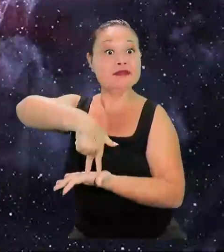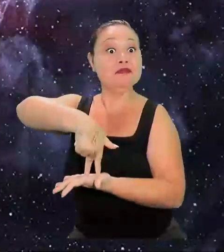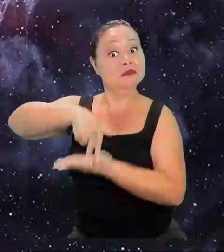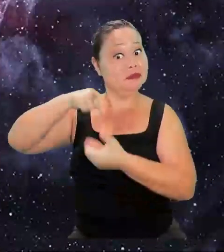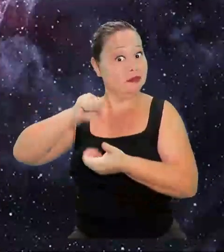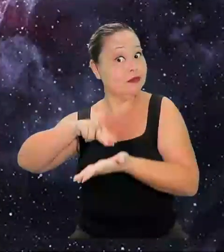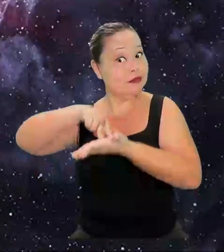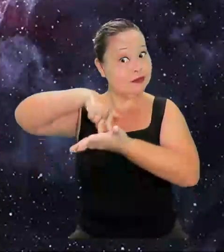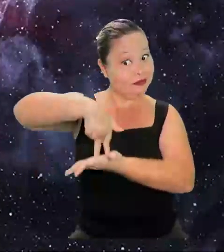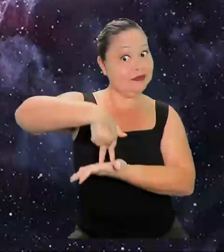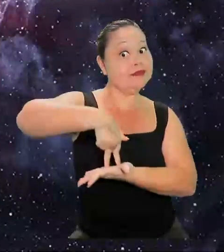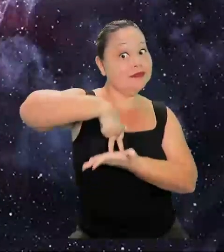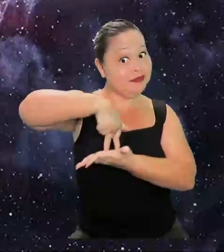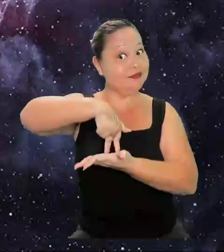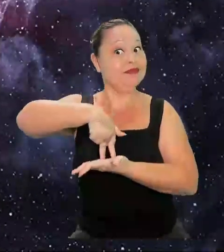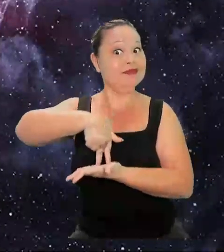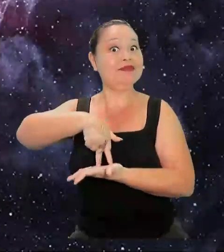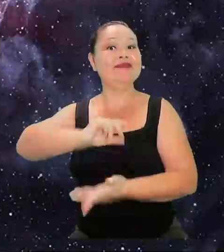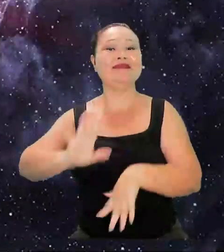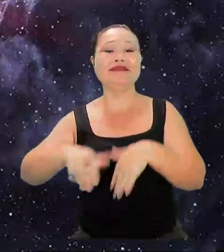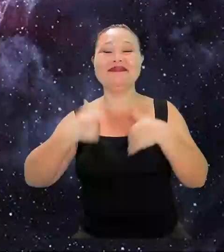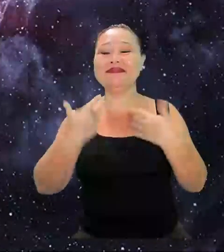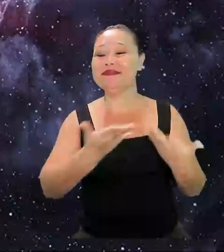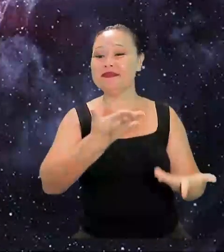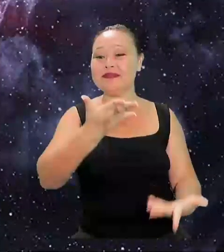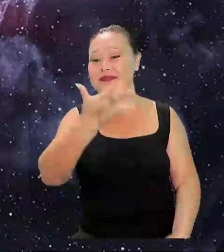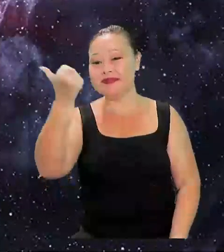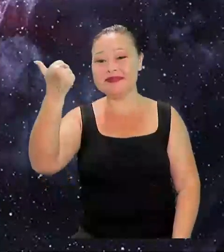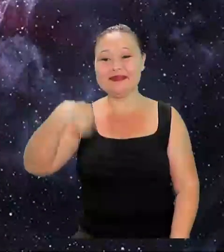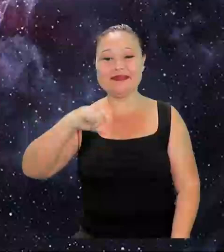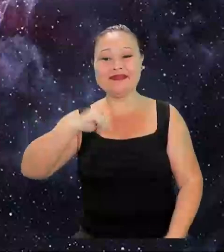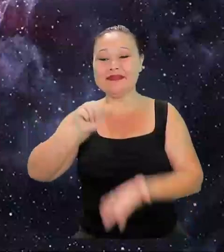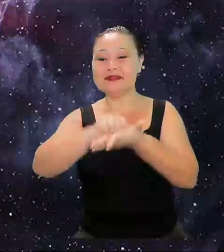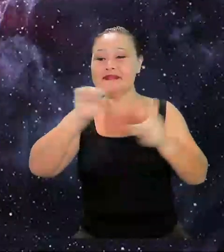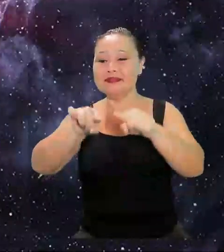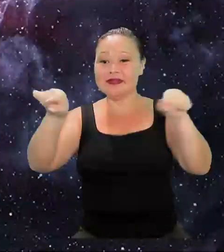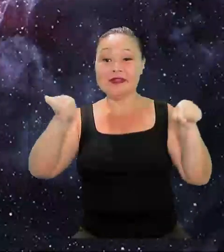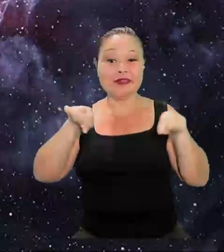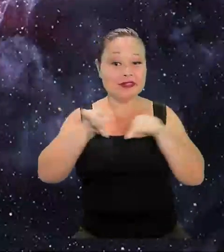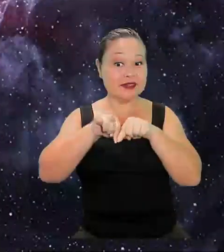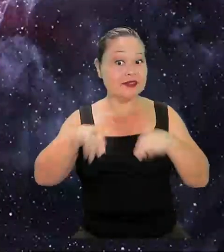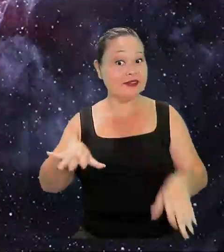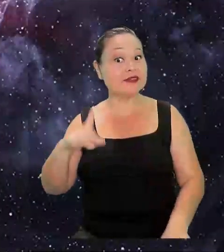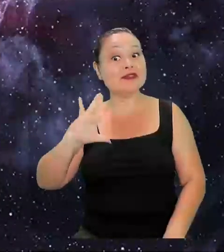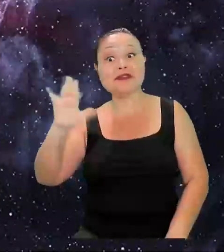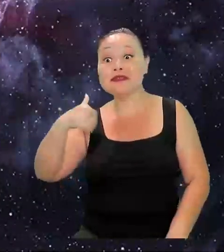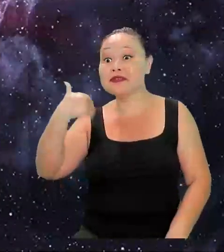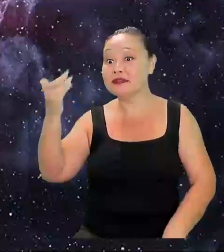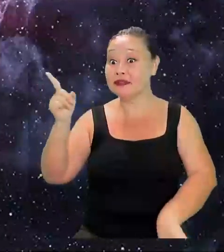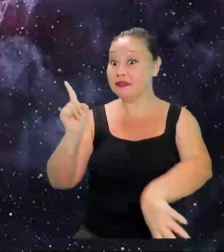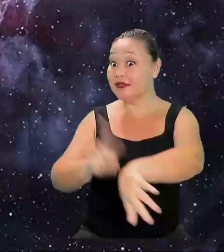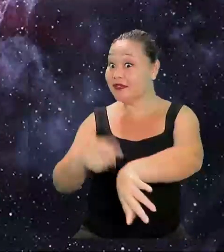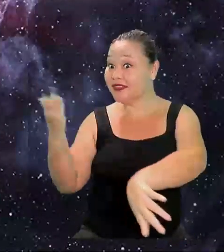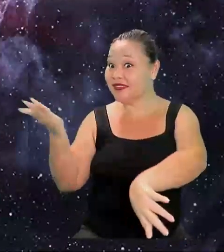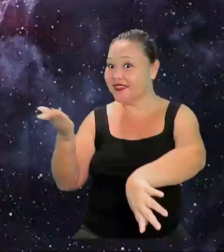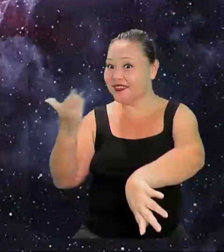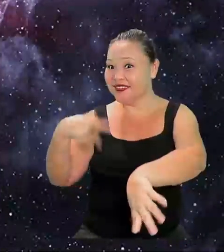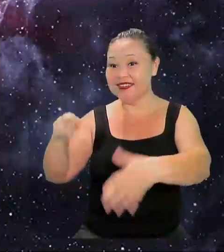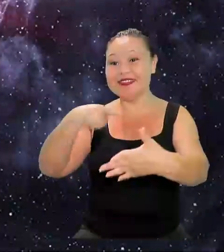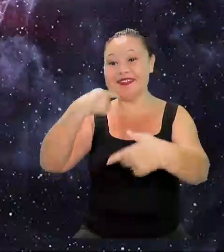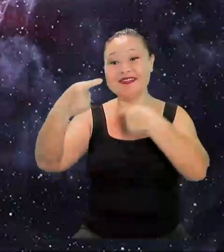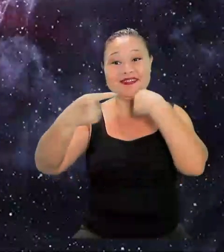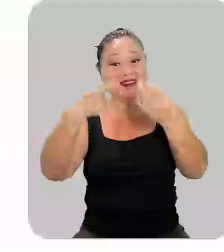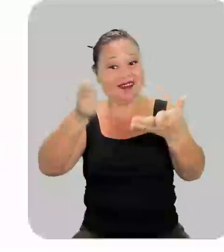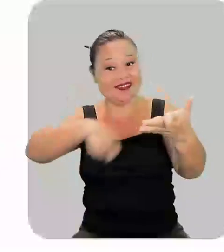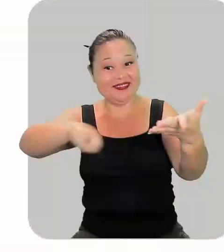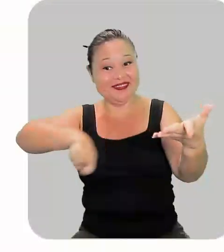Tô resistindo aqui. Tá resistindo? Vamos lá, então. Atividades de sala na área. E a hora é agora tirar as